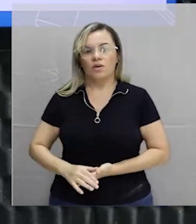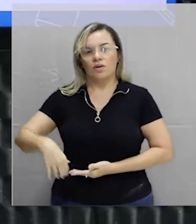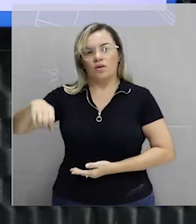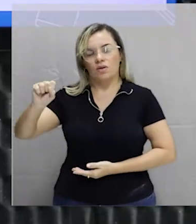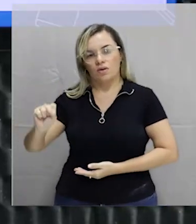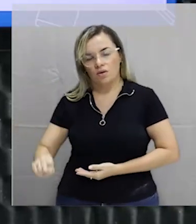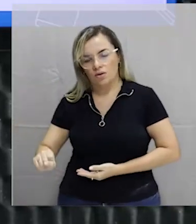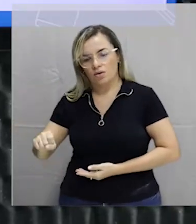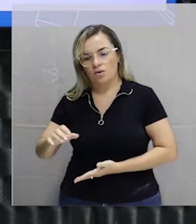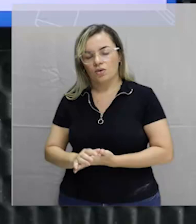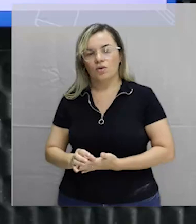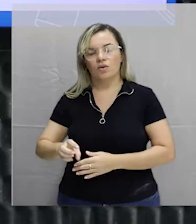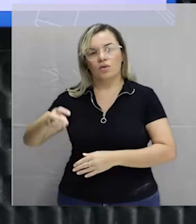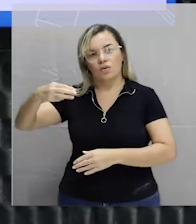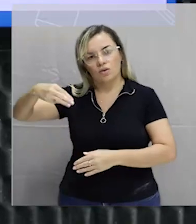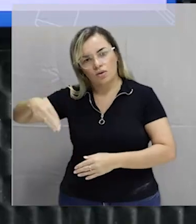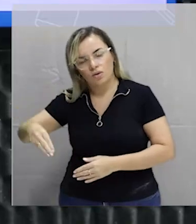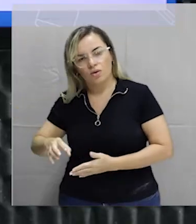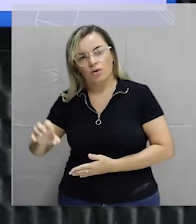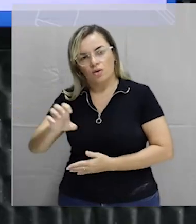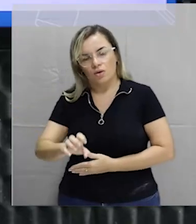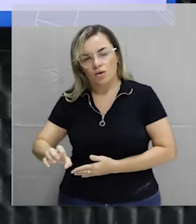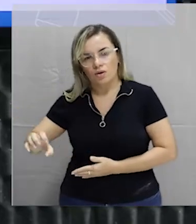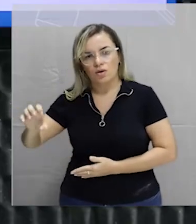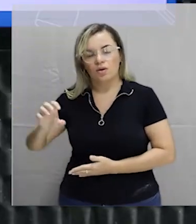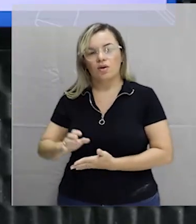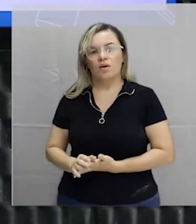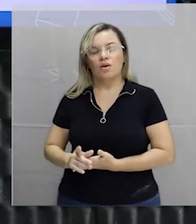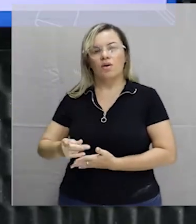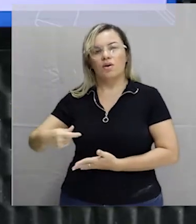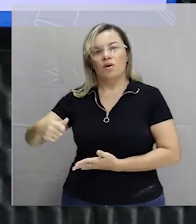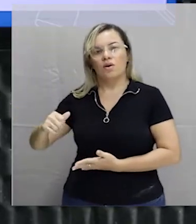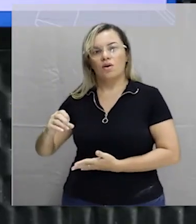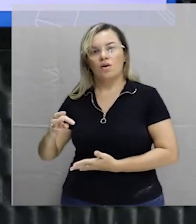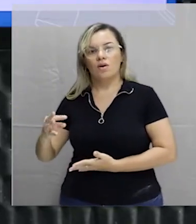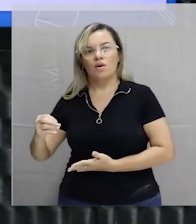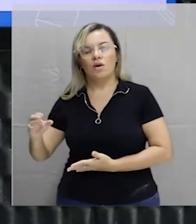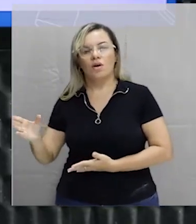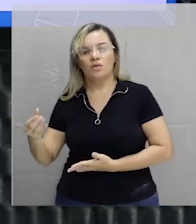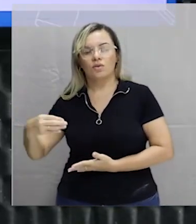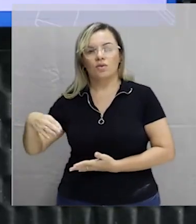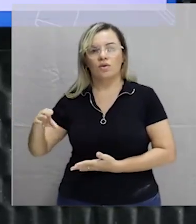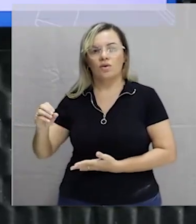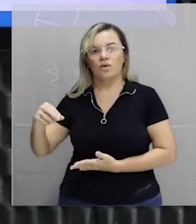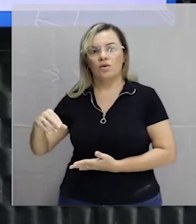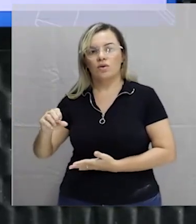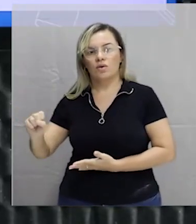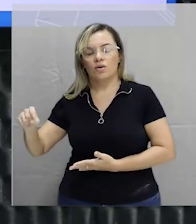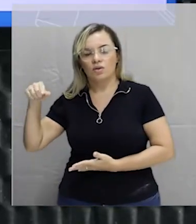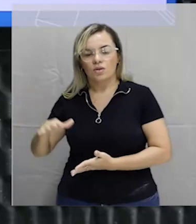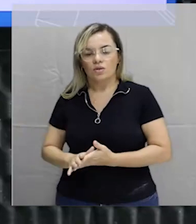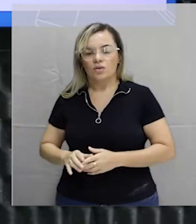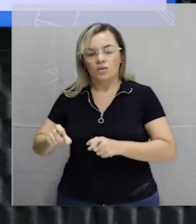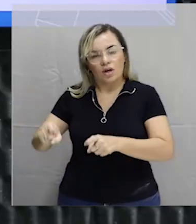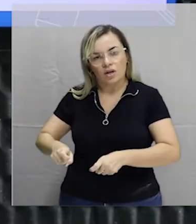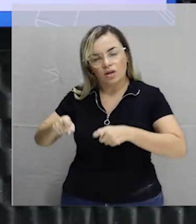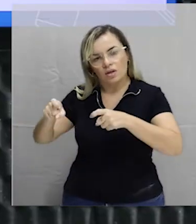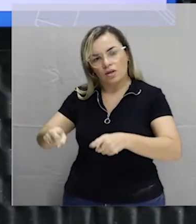de Pastos Bons. Vai ocupar essa região, inclusive desenvolvendo a pecuária extensiva,